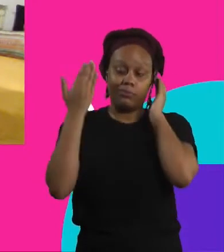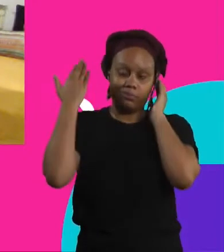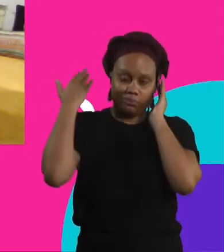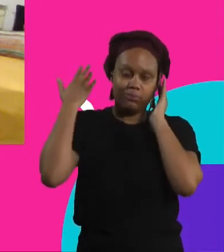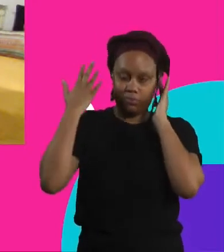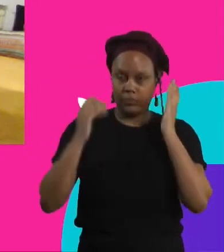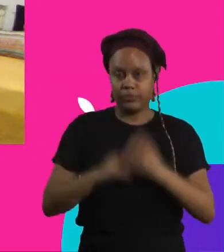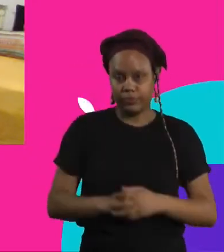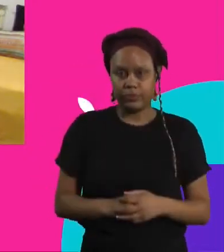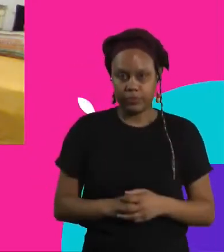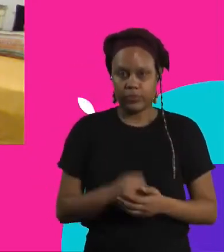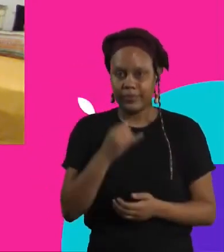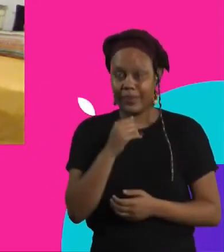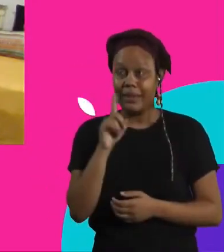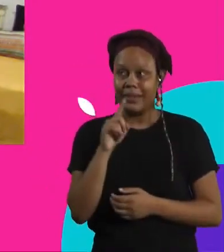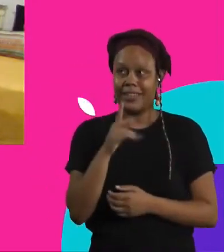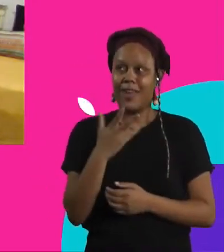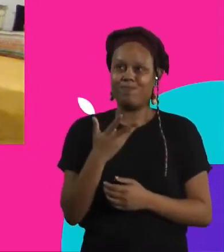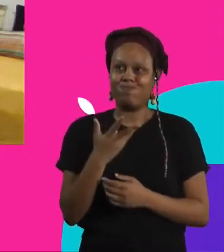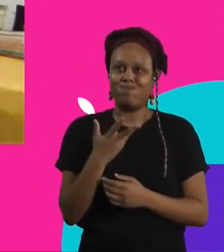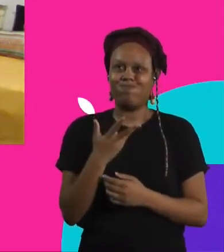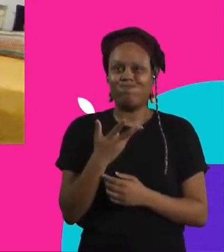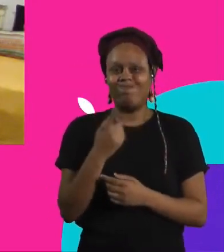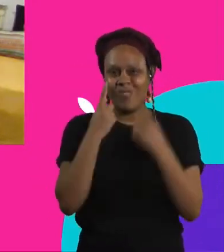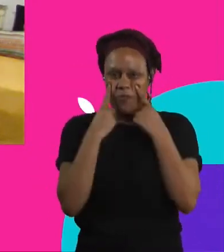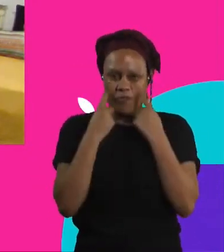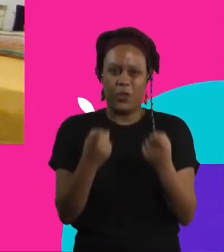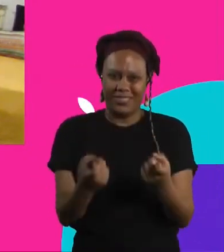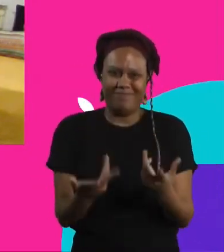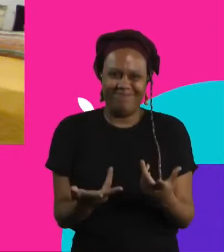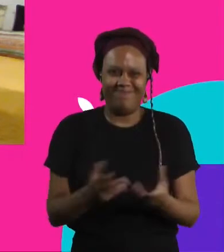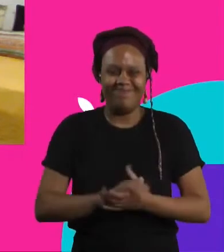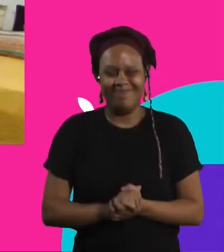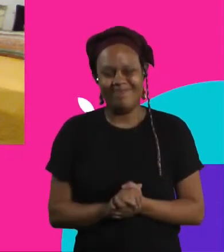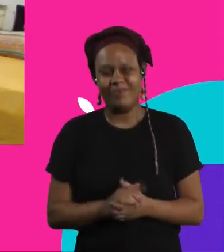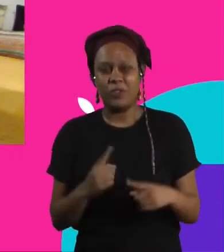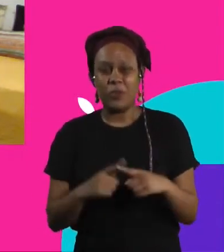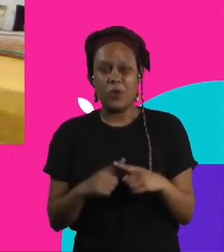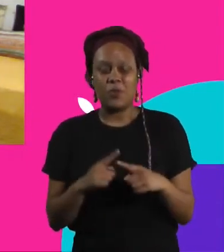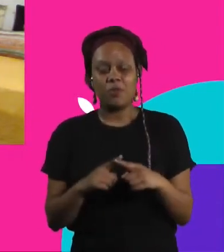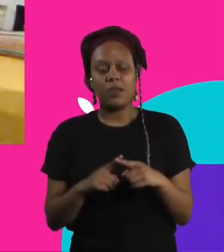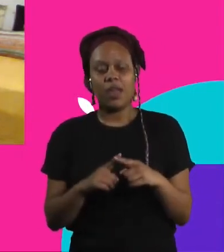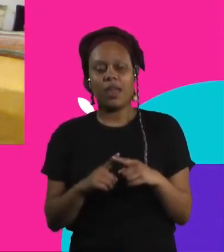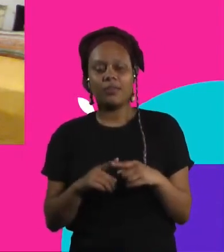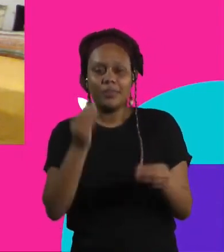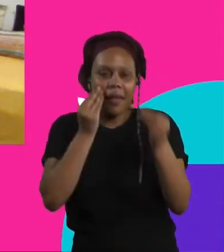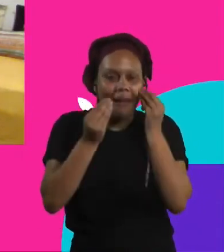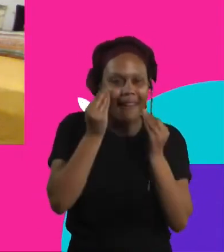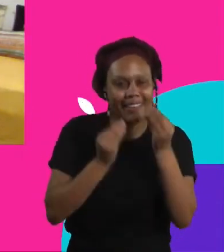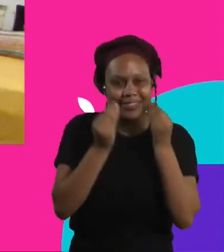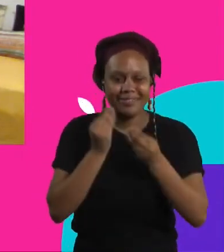de uma forma mais cruel, principalmente no mercado de trabalho, mas não só, né? Porque a questão estética ainda pesa muito na